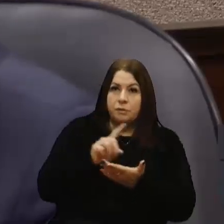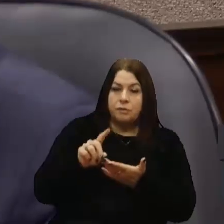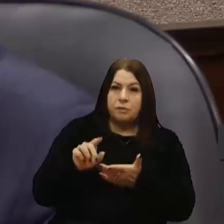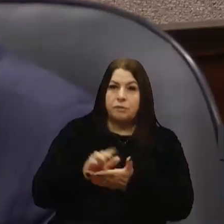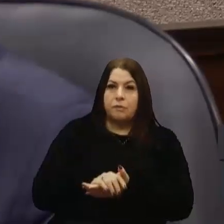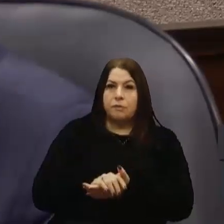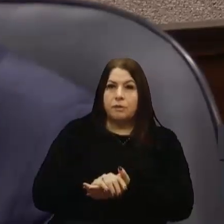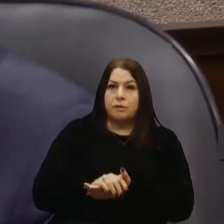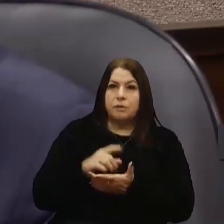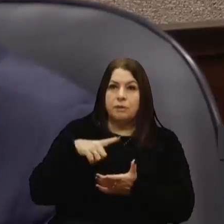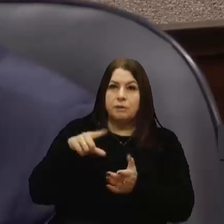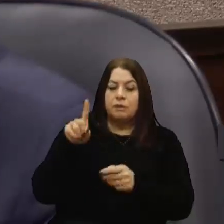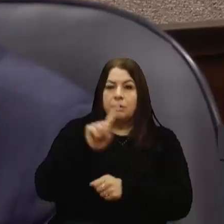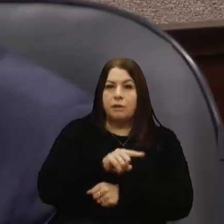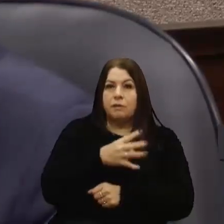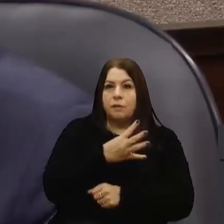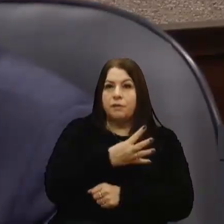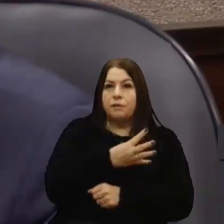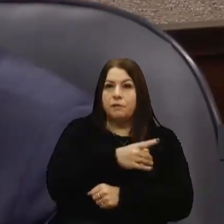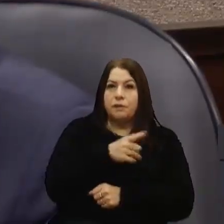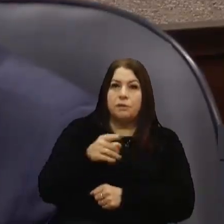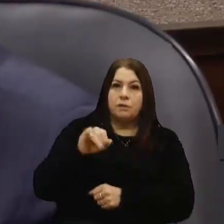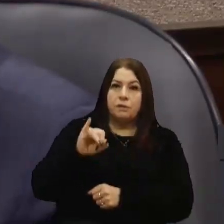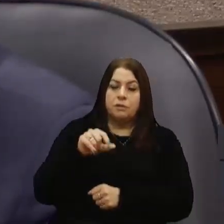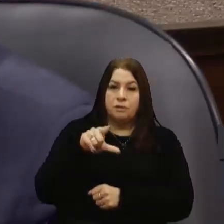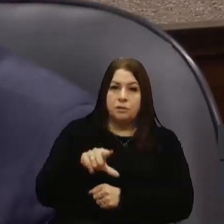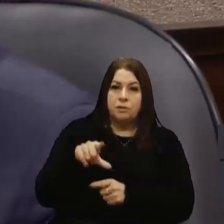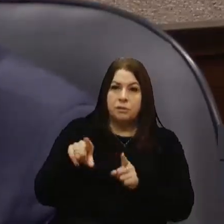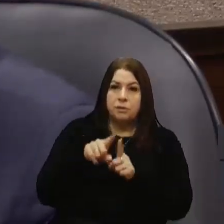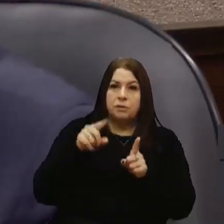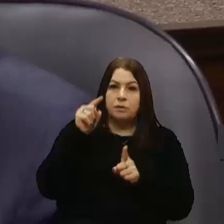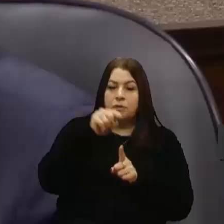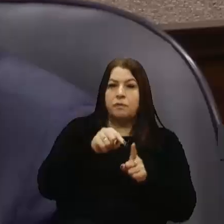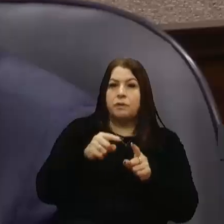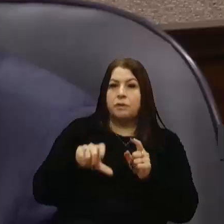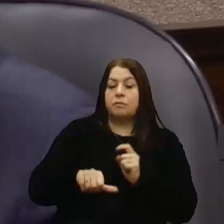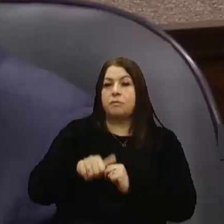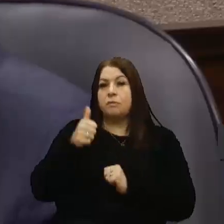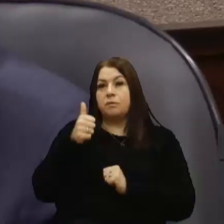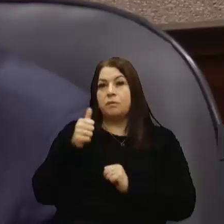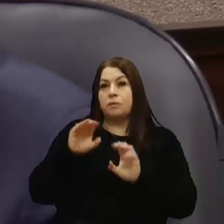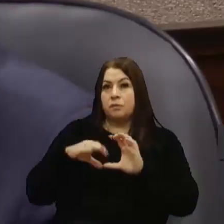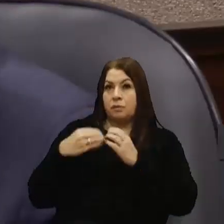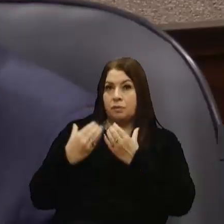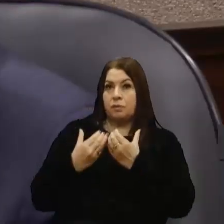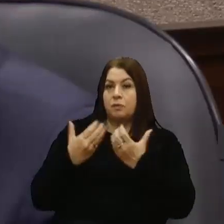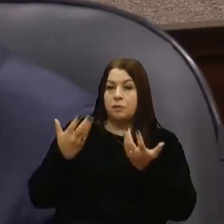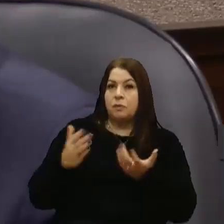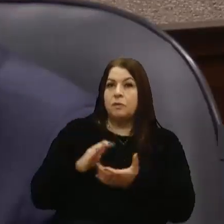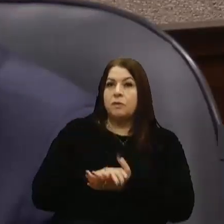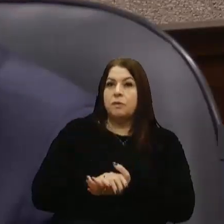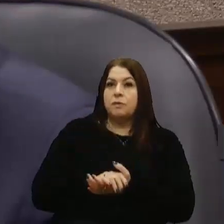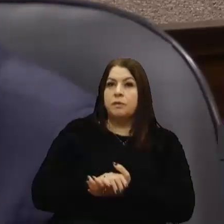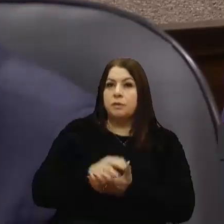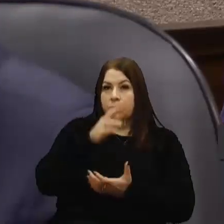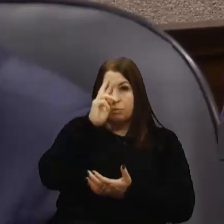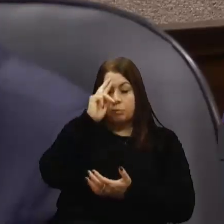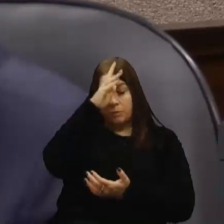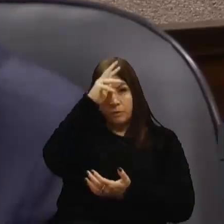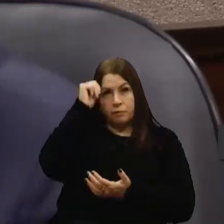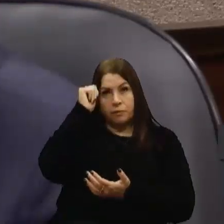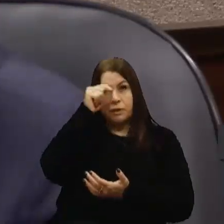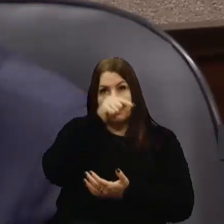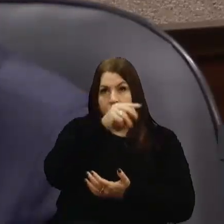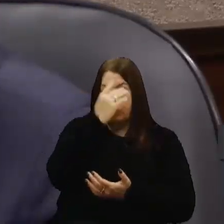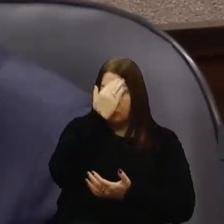se concretizar até o dia 4 de julho, venha trazer melhorias para as comunidades, e daqui a pouco que o prefeito Adiló e o